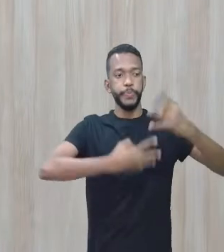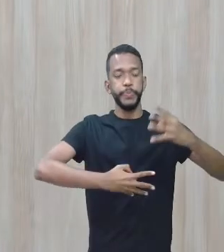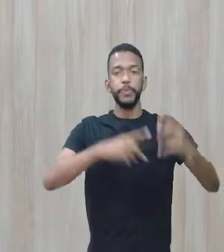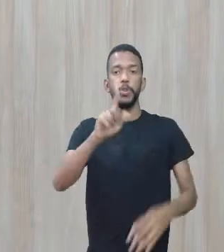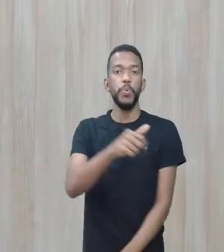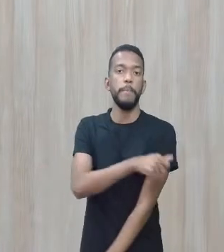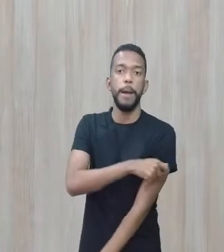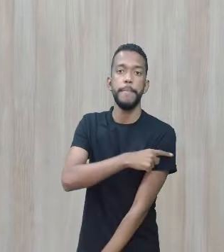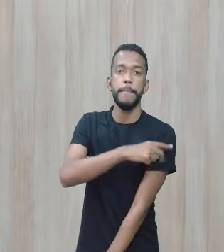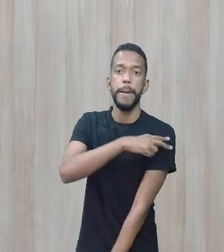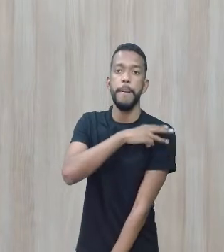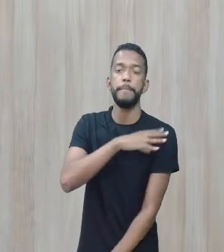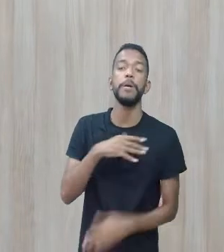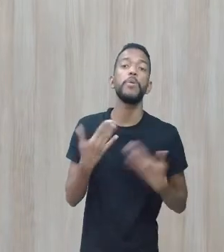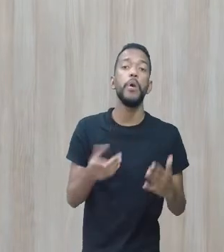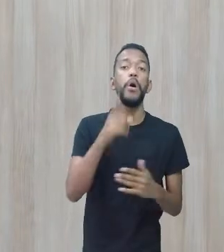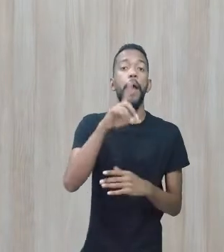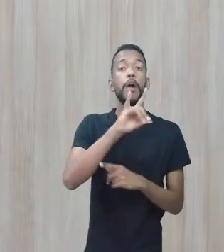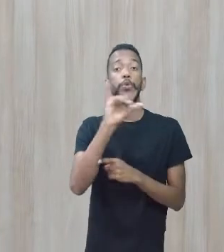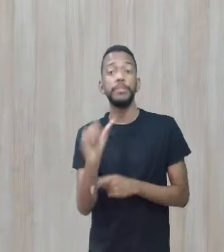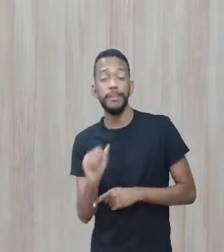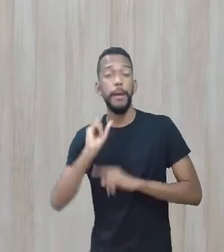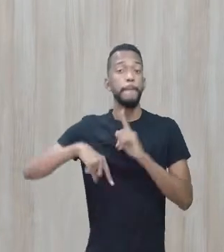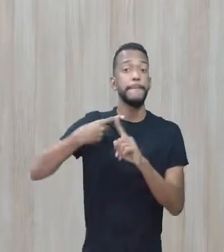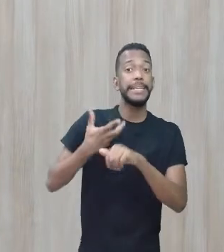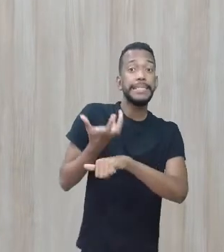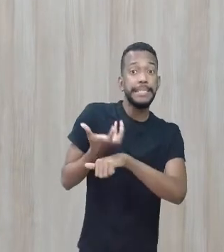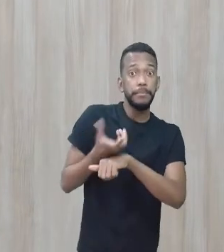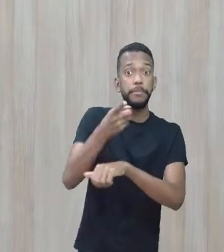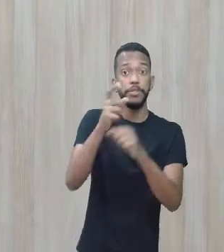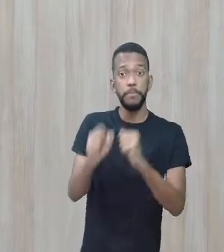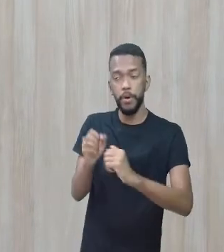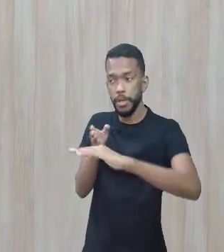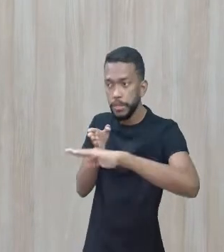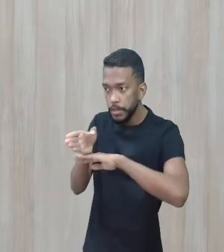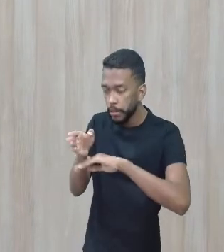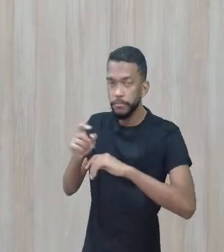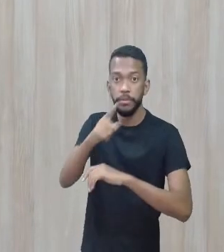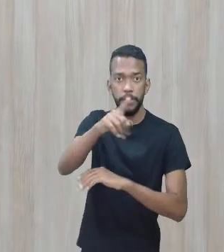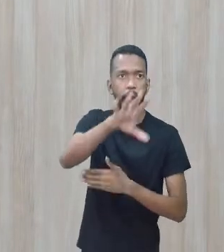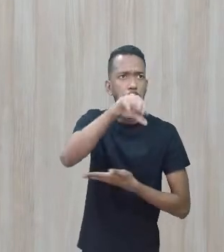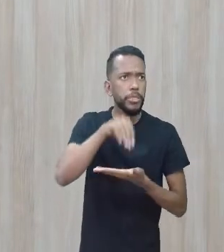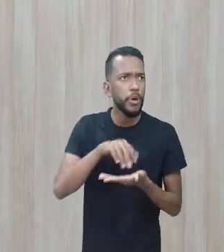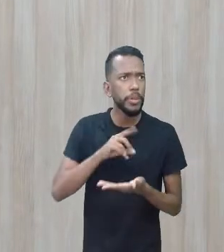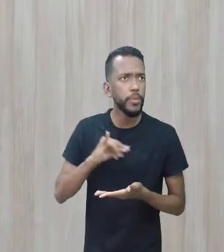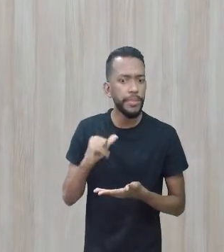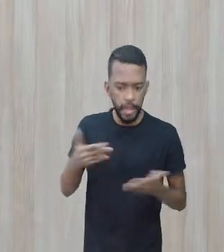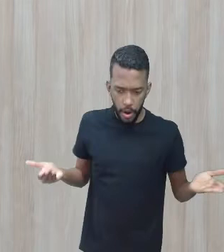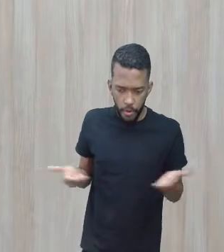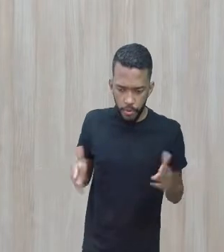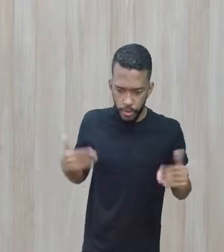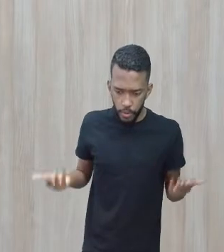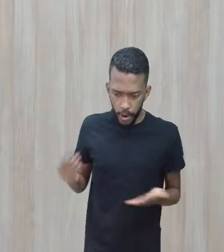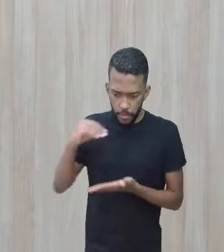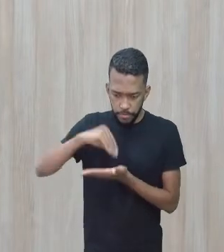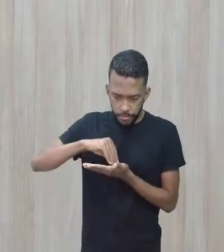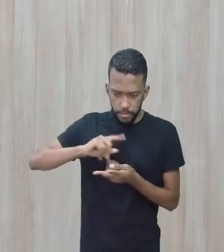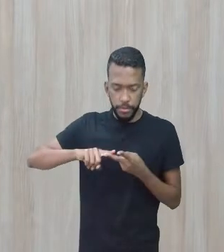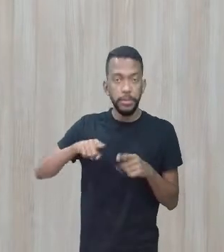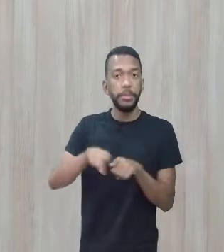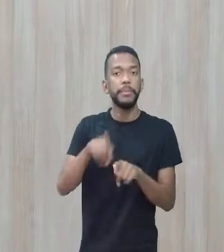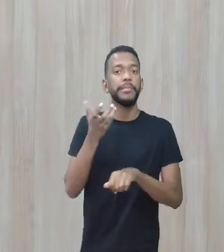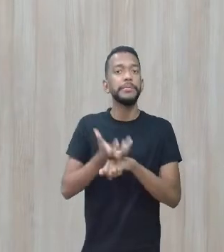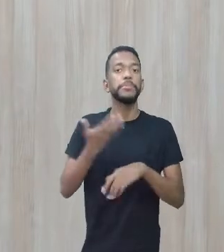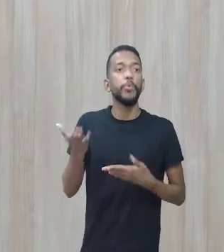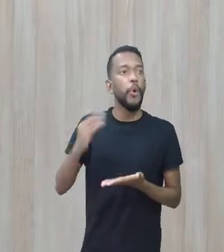disciplina, gente. Então, se você tiver dúvida, quiser rever essa aula, você anota a data e a disciplina para poder buscar lá, tá